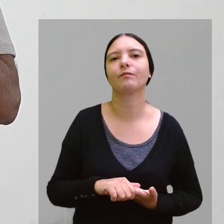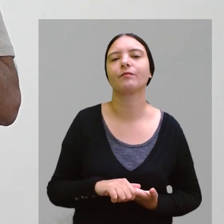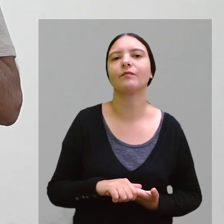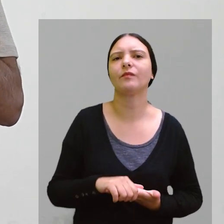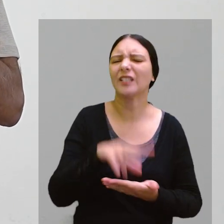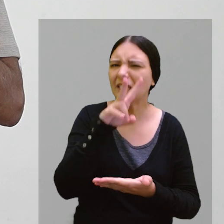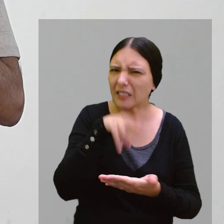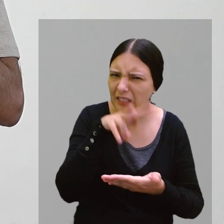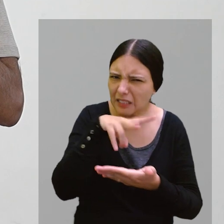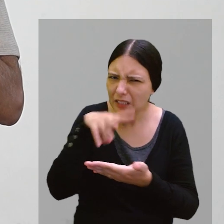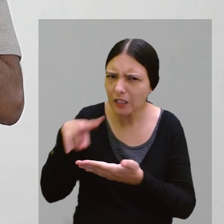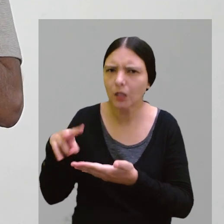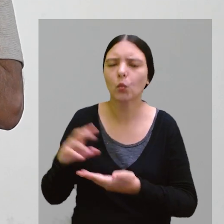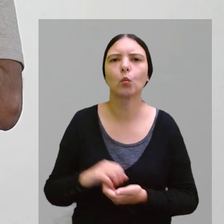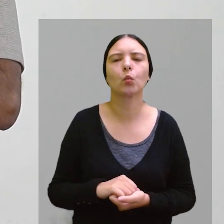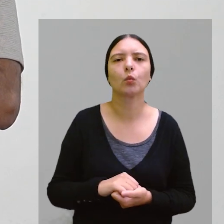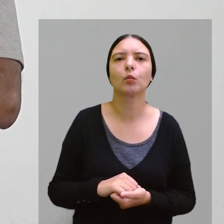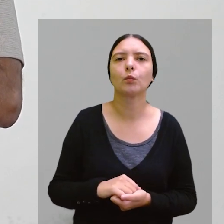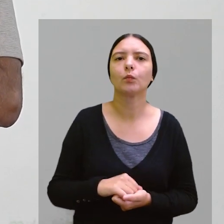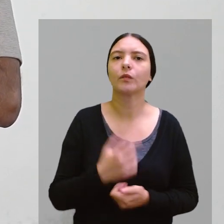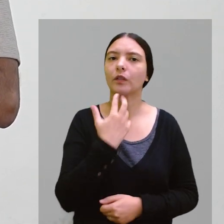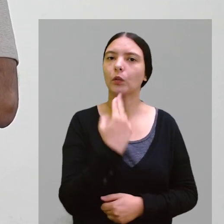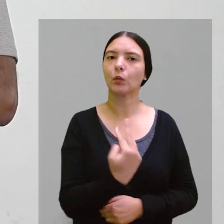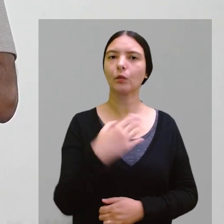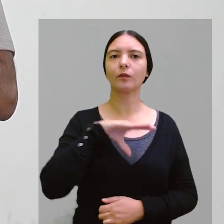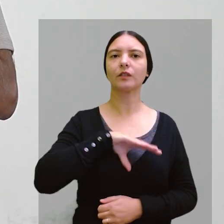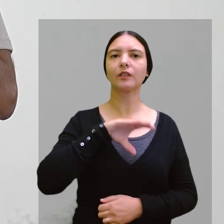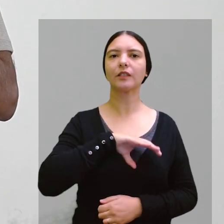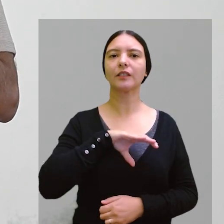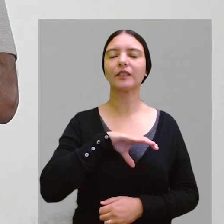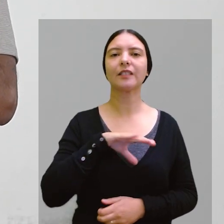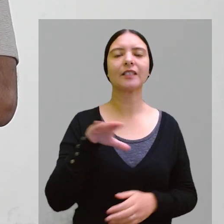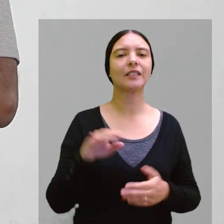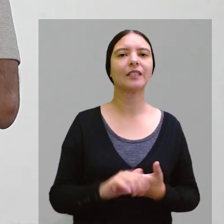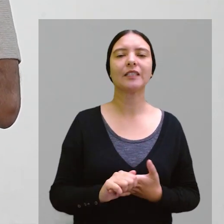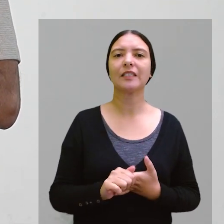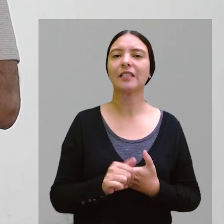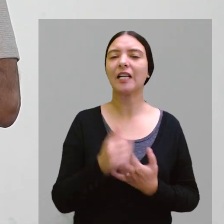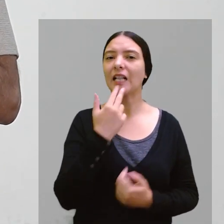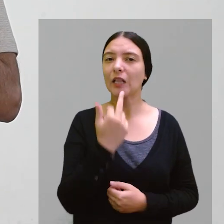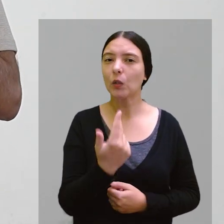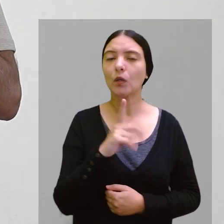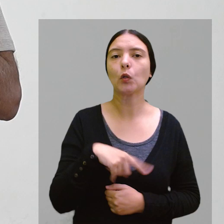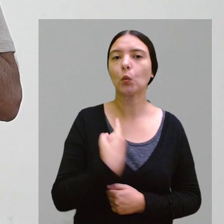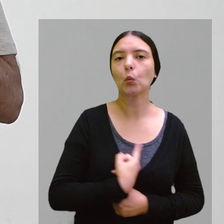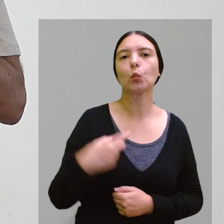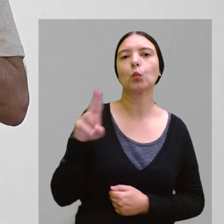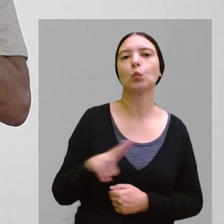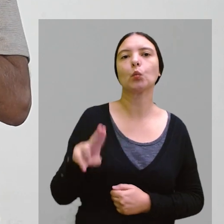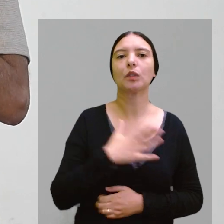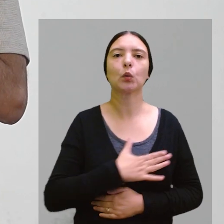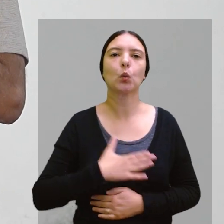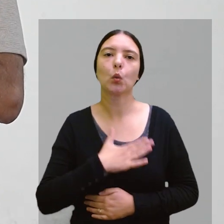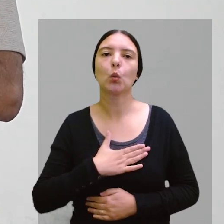Leiam muito. A língua portuguesa é a língua de que nós dispomos, é a língua que a gente